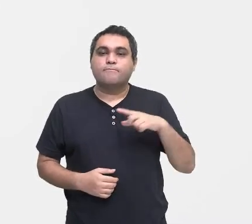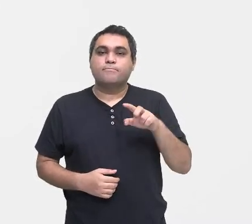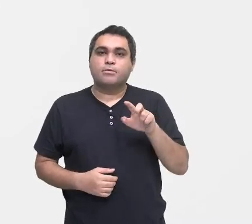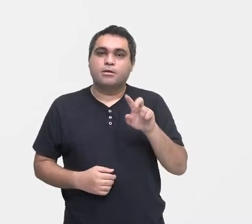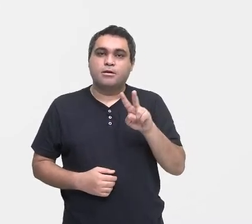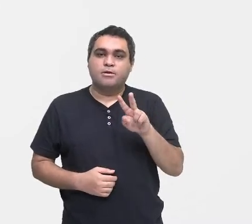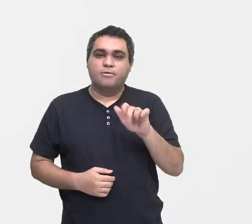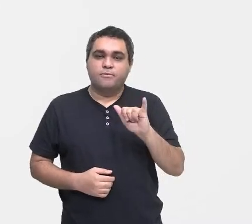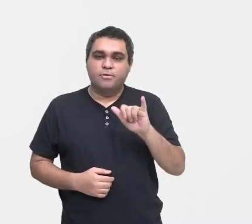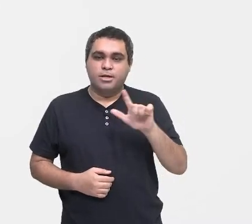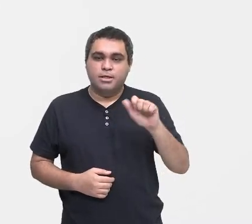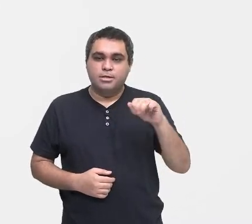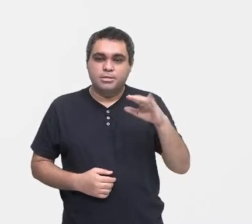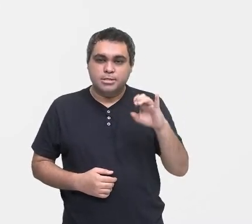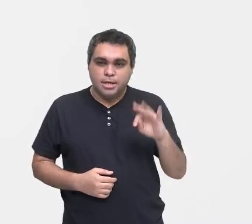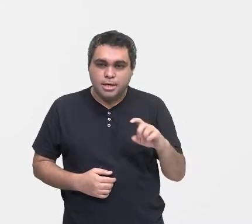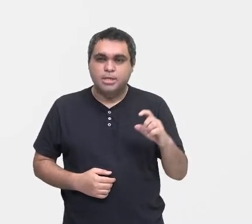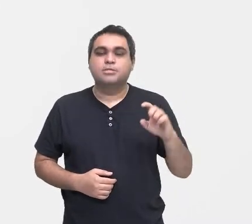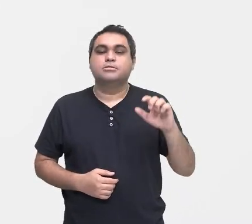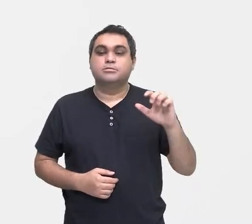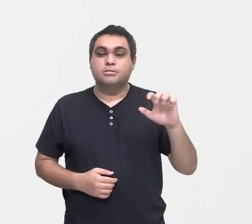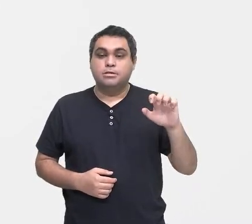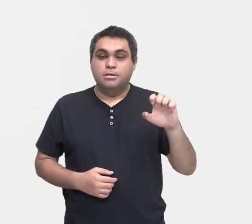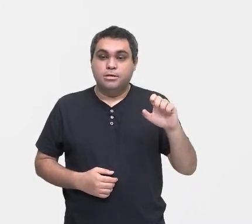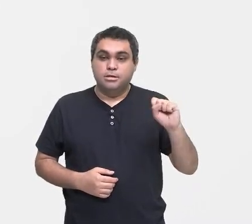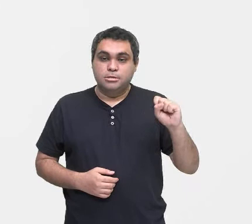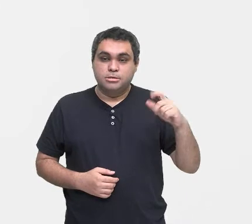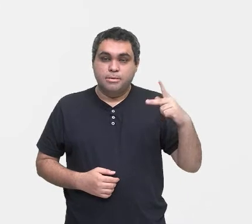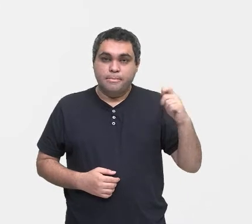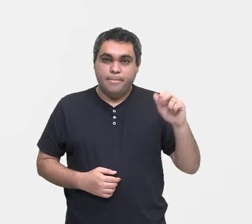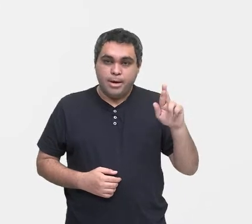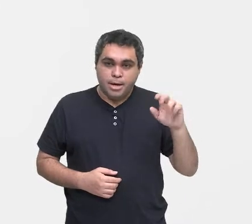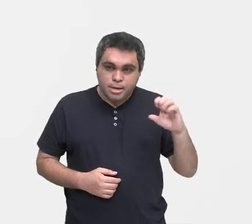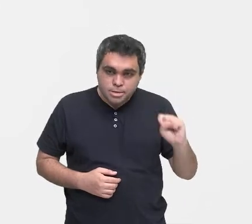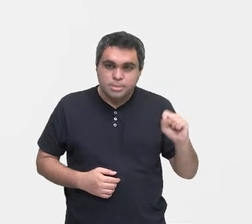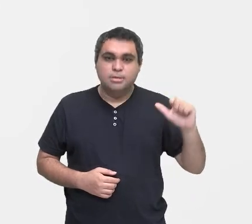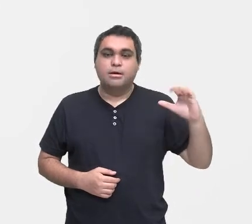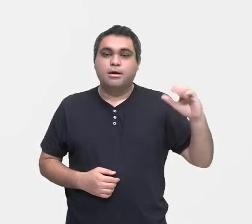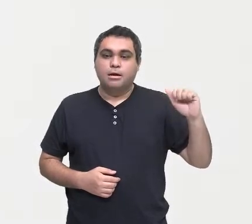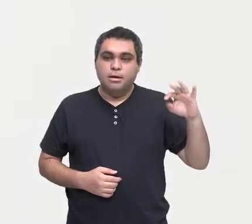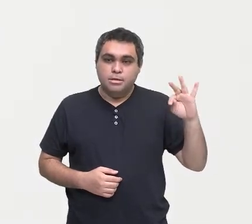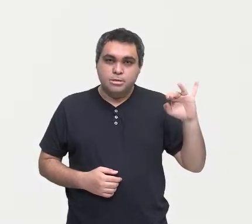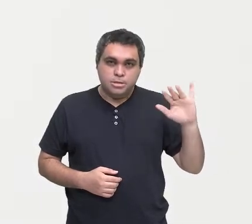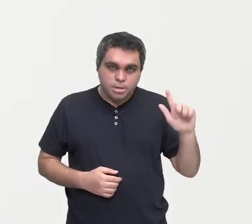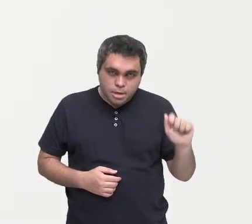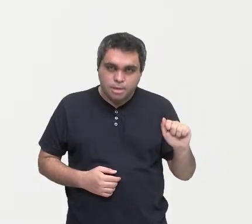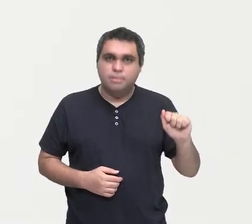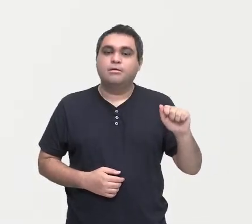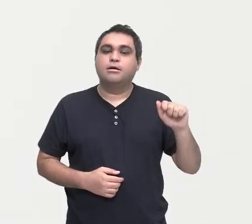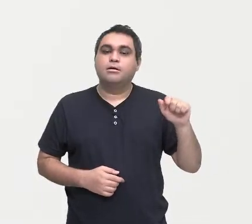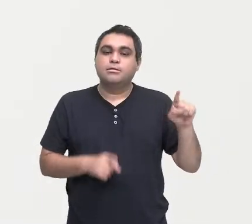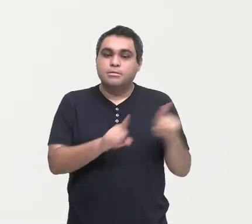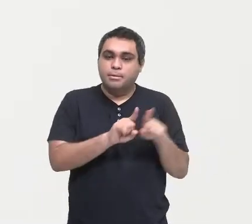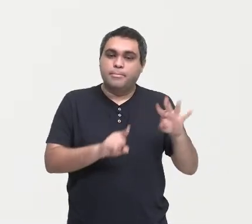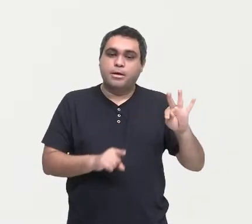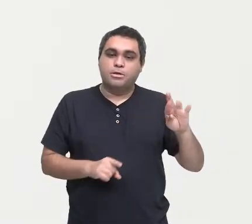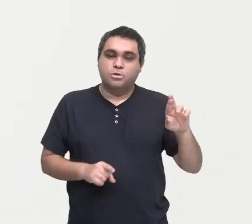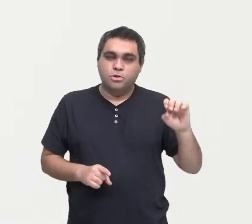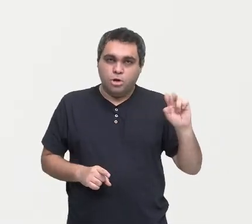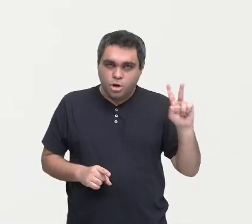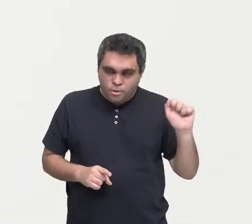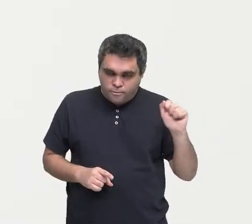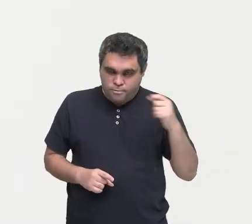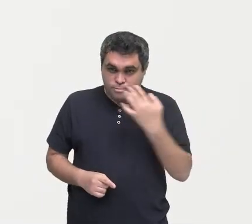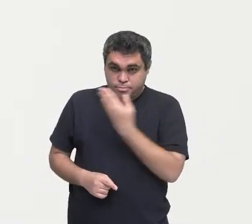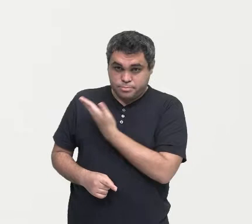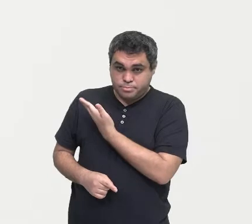a farsa e a cantiga. E a trova também. Olha só. Então vamos prosseguindo aqui